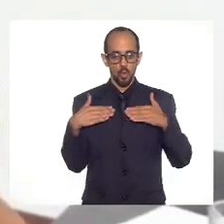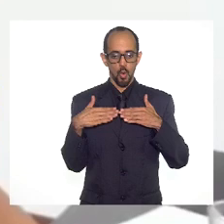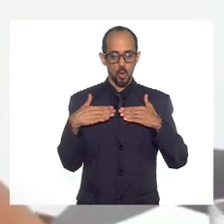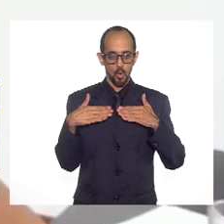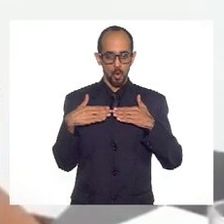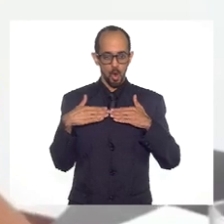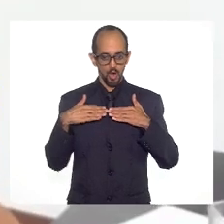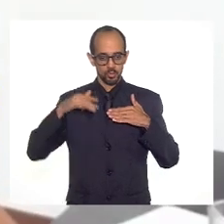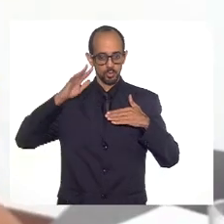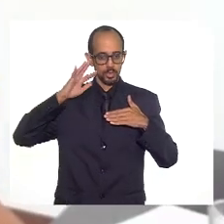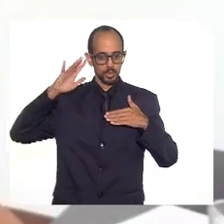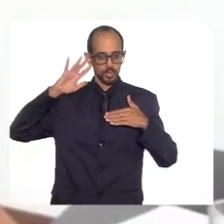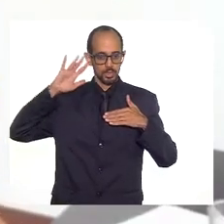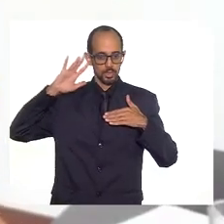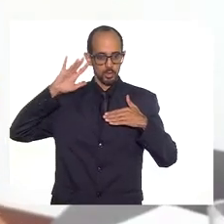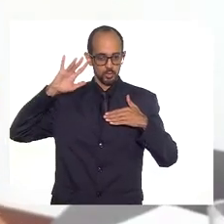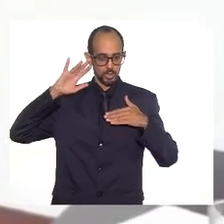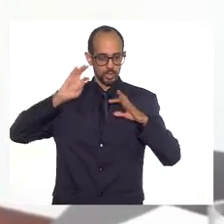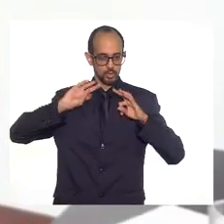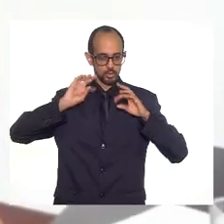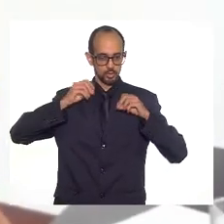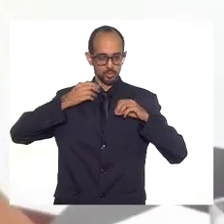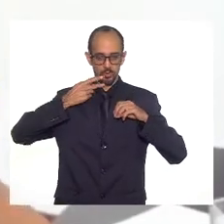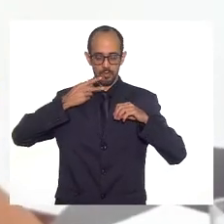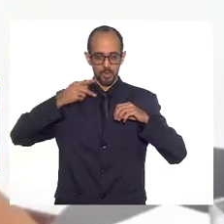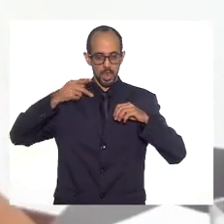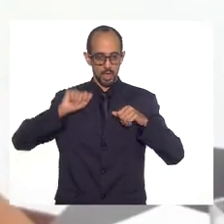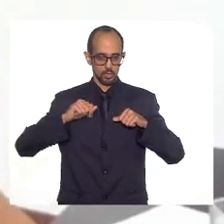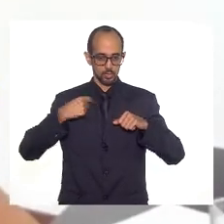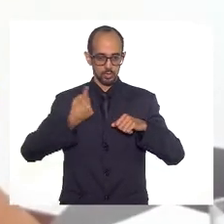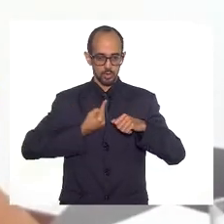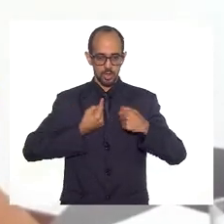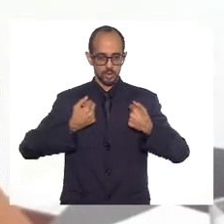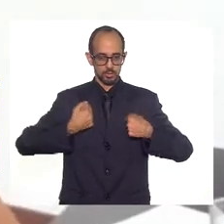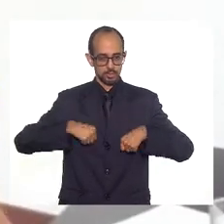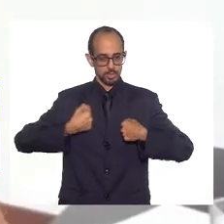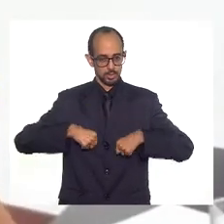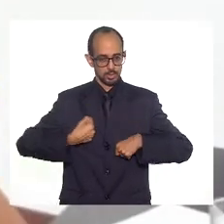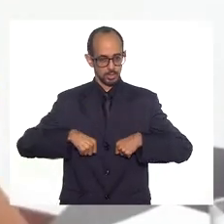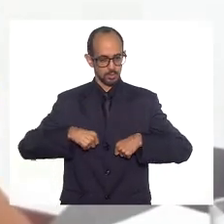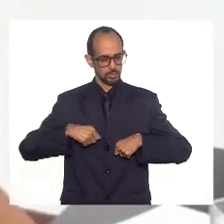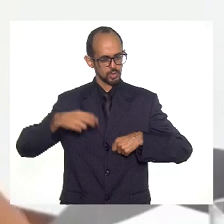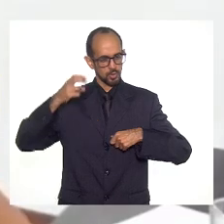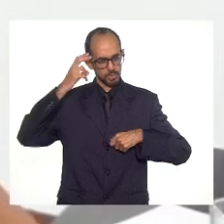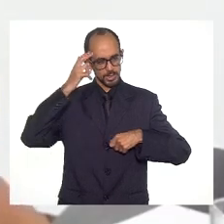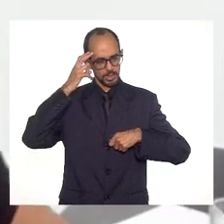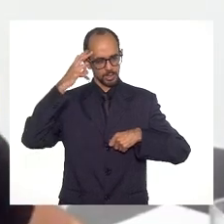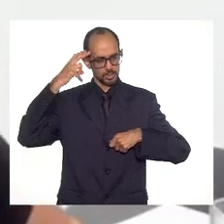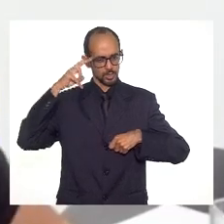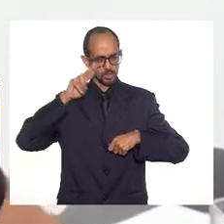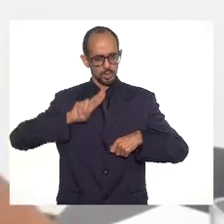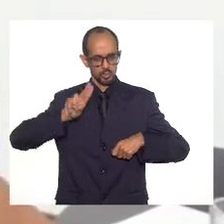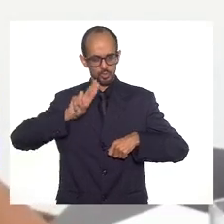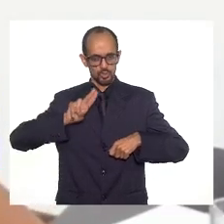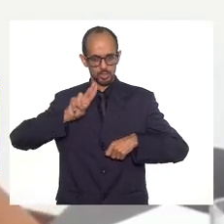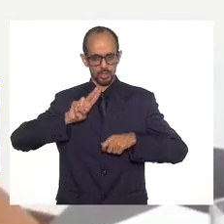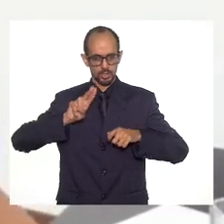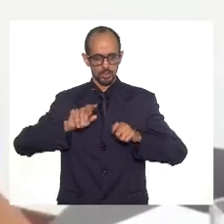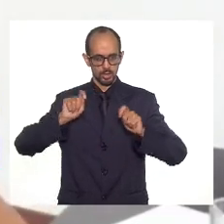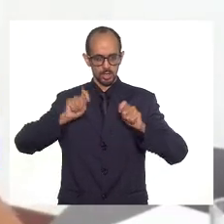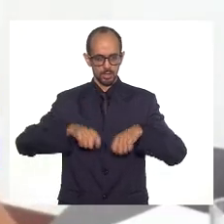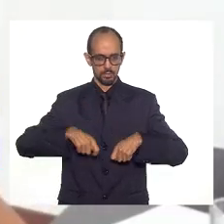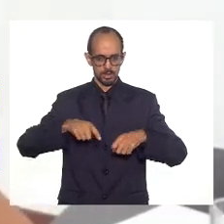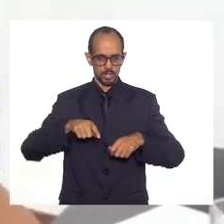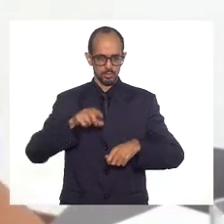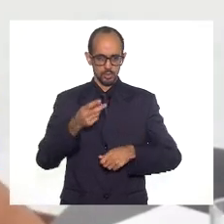teoria da proposição. Eu acho realmente que a gente precisa ter uma lógica mais inteligente na utilização de recursos para